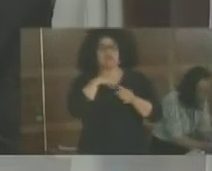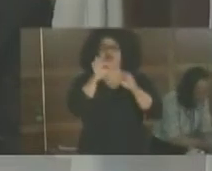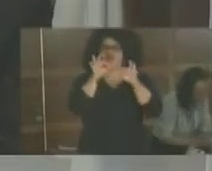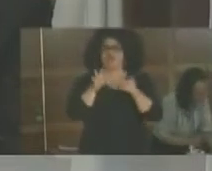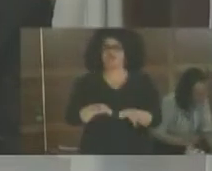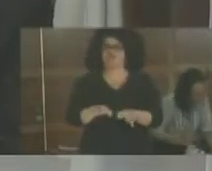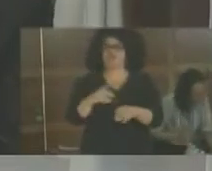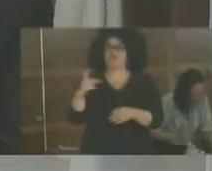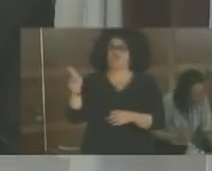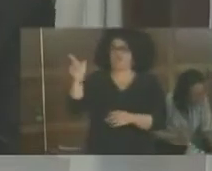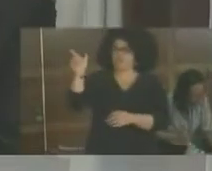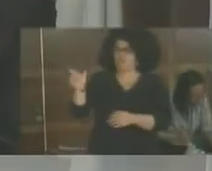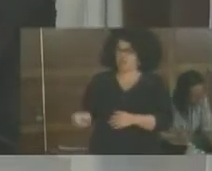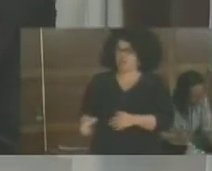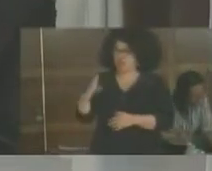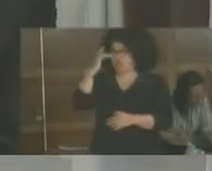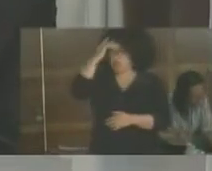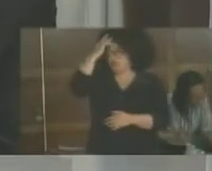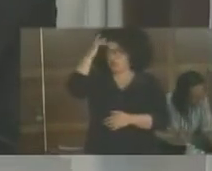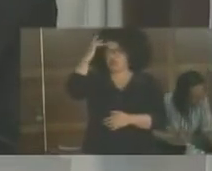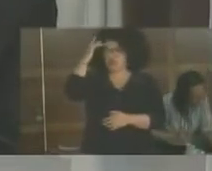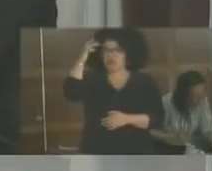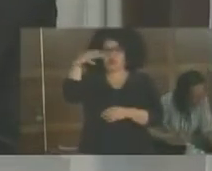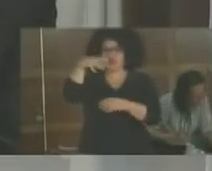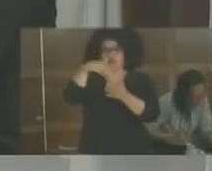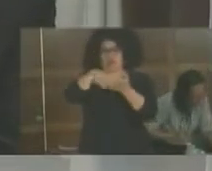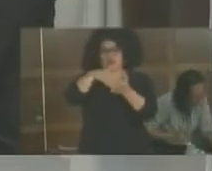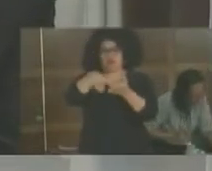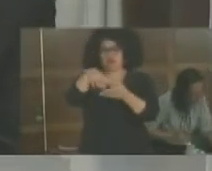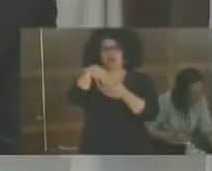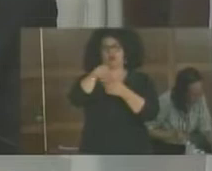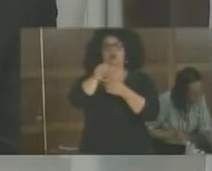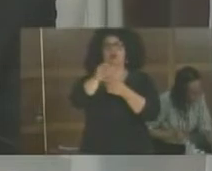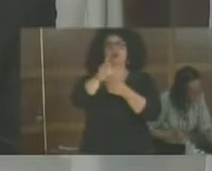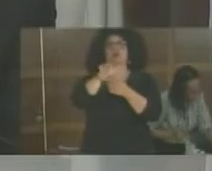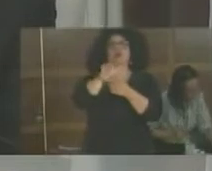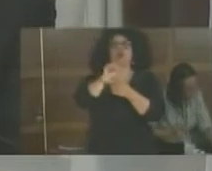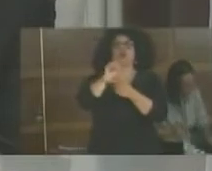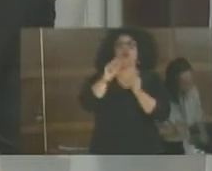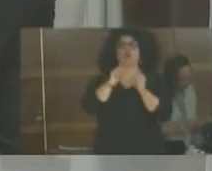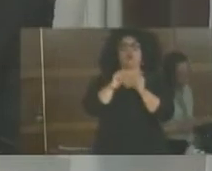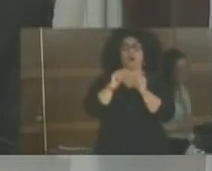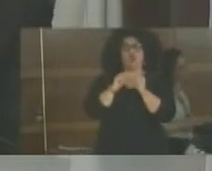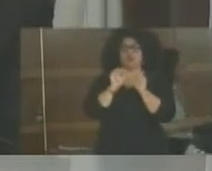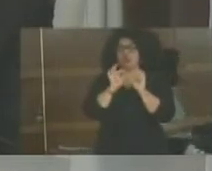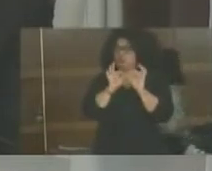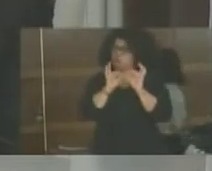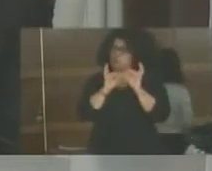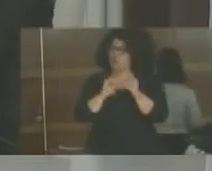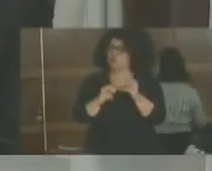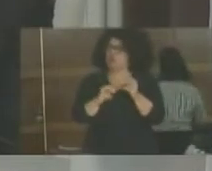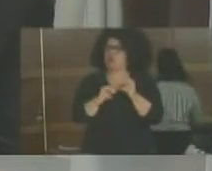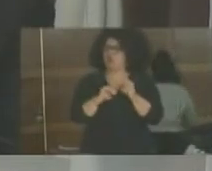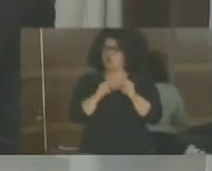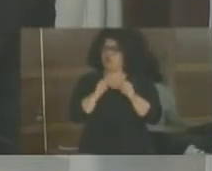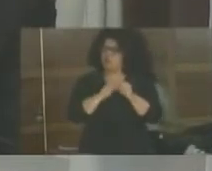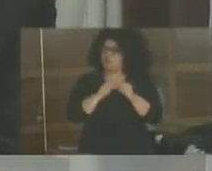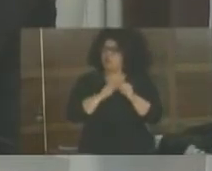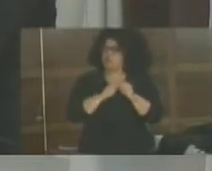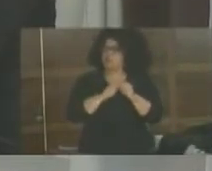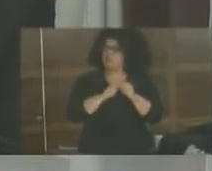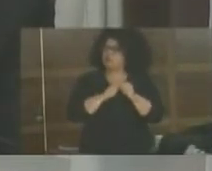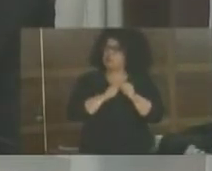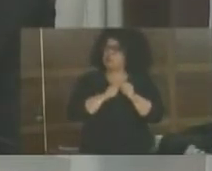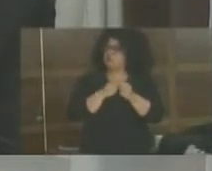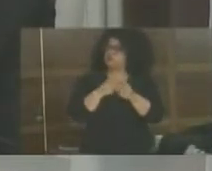essa pessoa, no nome do secretário Mário, faz tudo que está ao alcance dele para fazer que a nossa cidade realmente seja levada